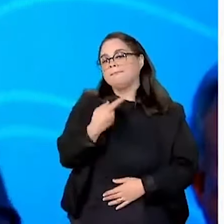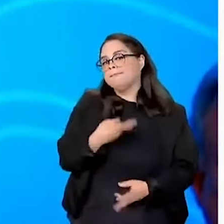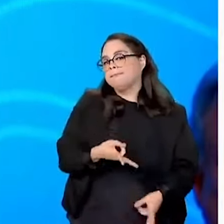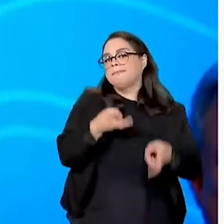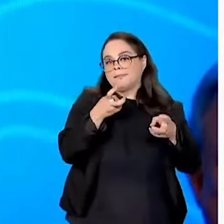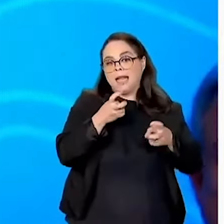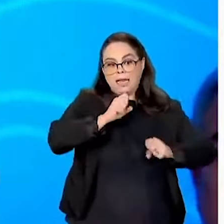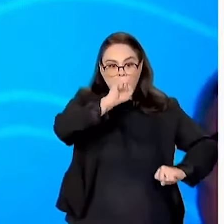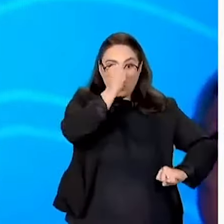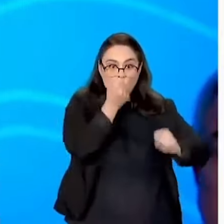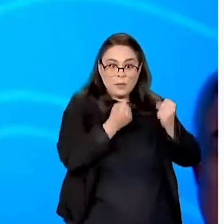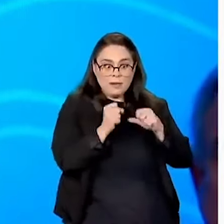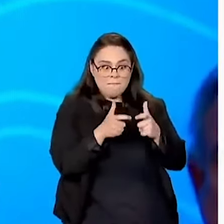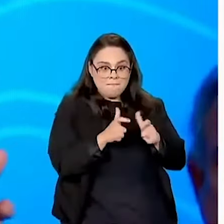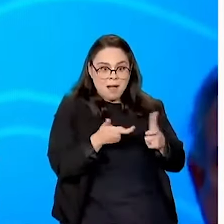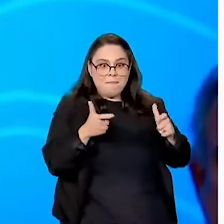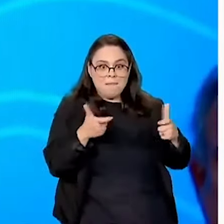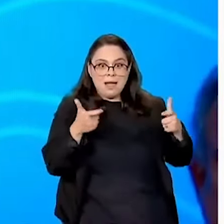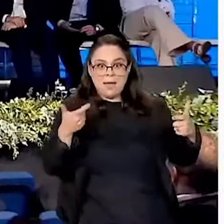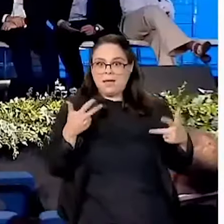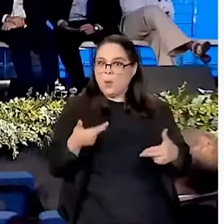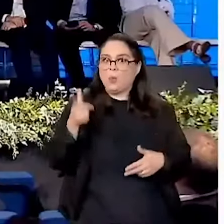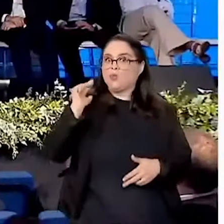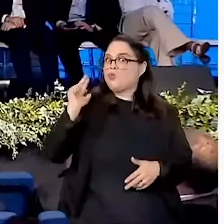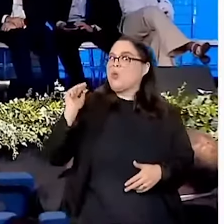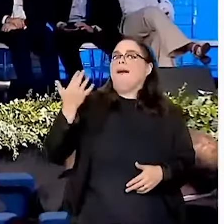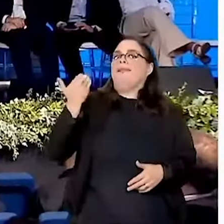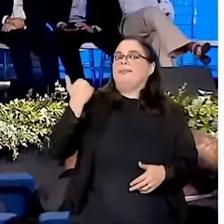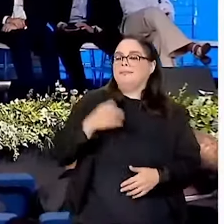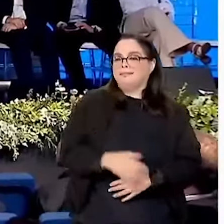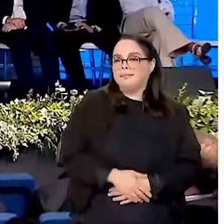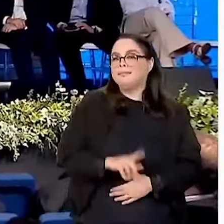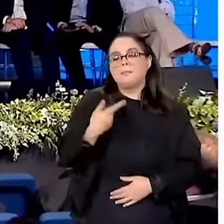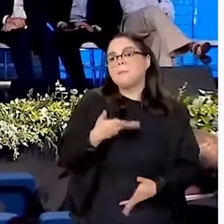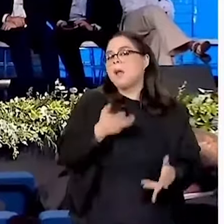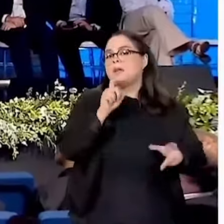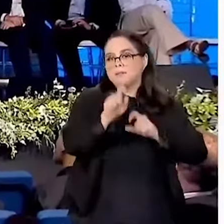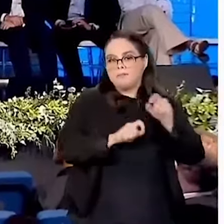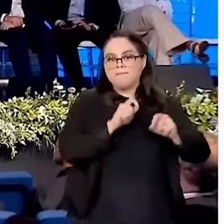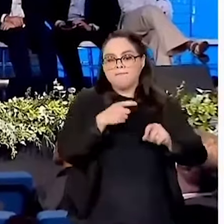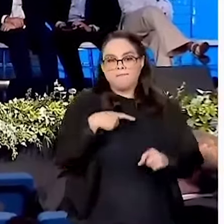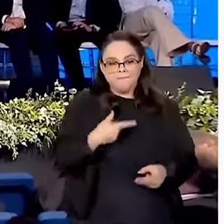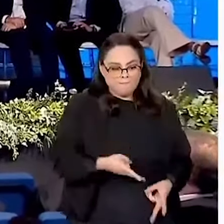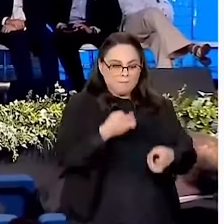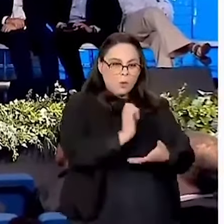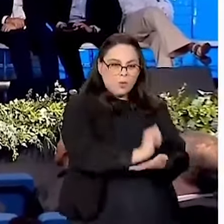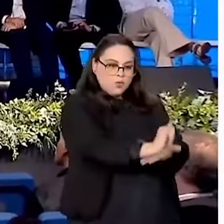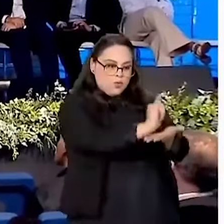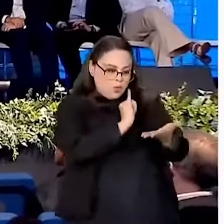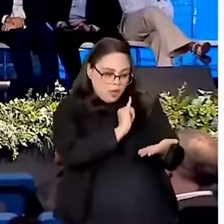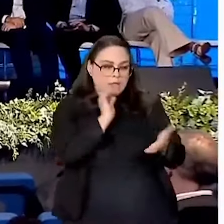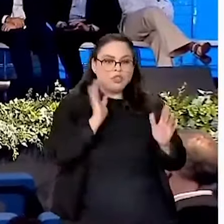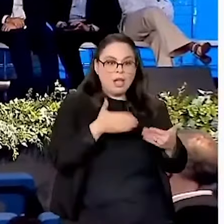que a indústria está crescendo como há muito tempo não crescia, a gente percebe que a gente está importando, já